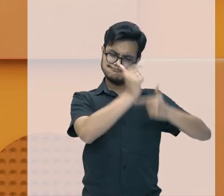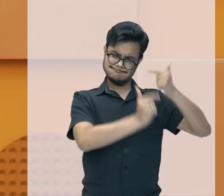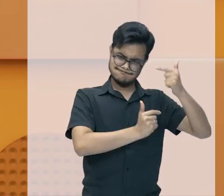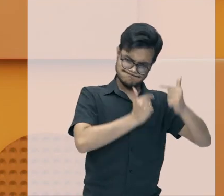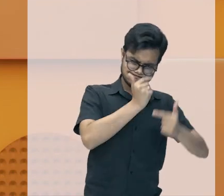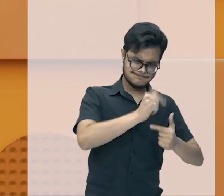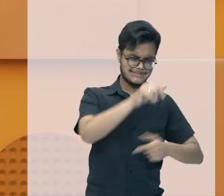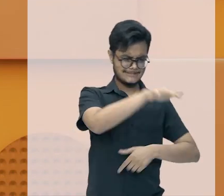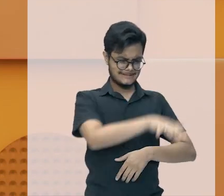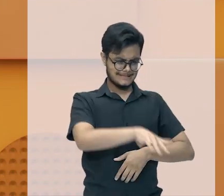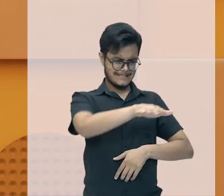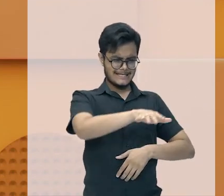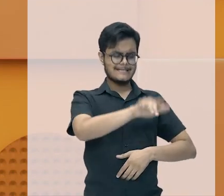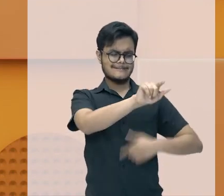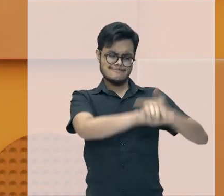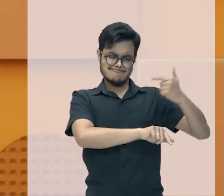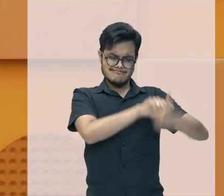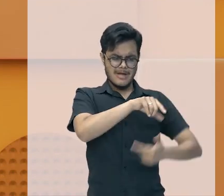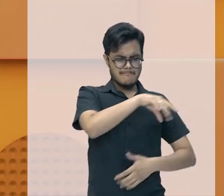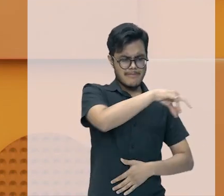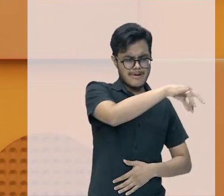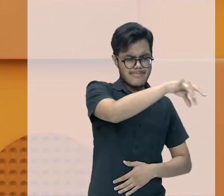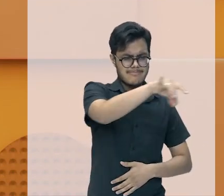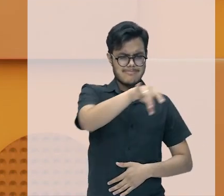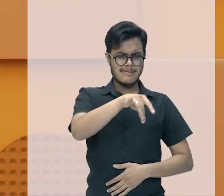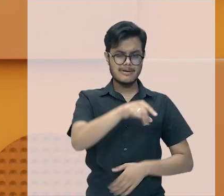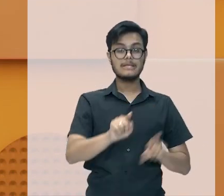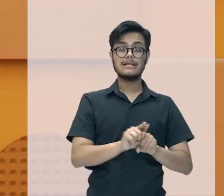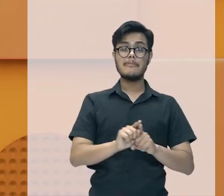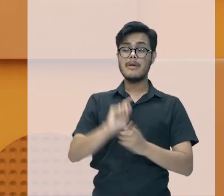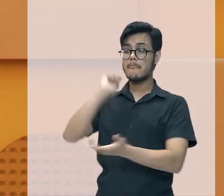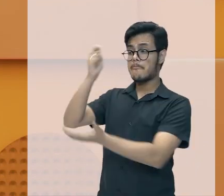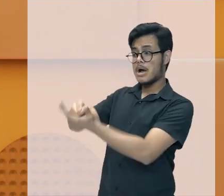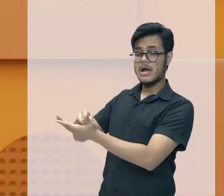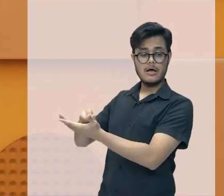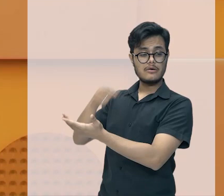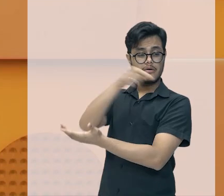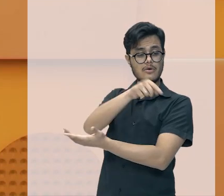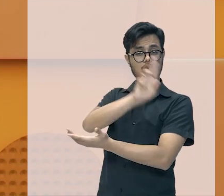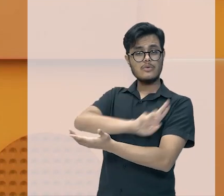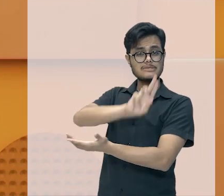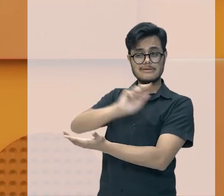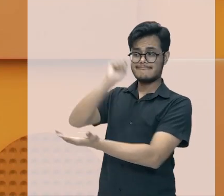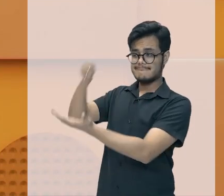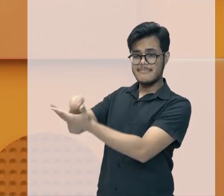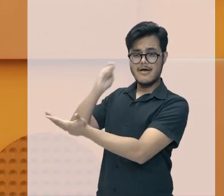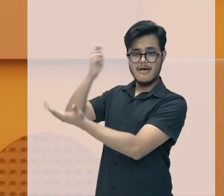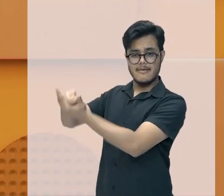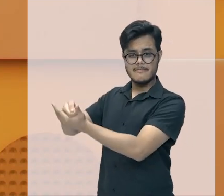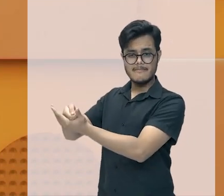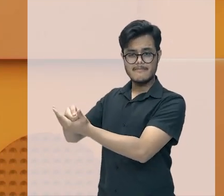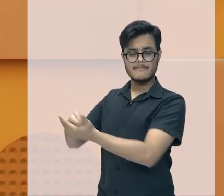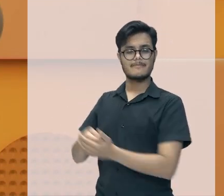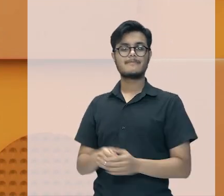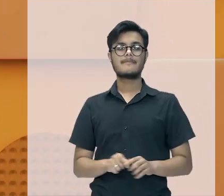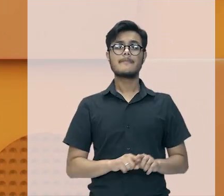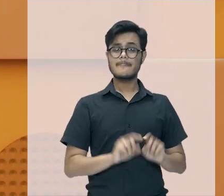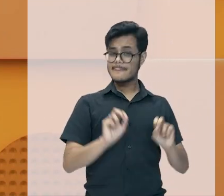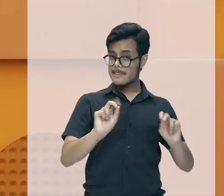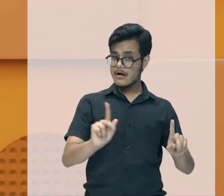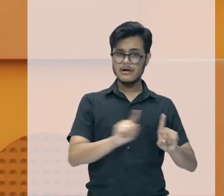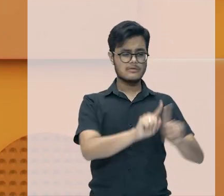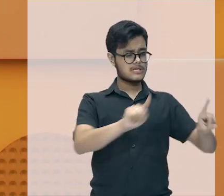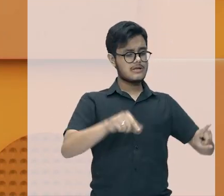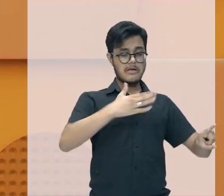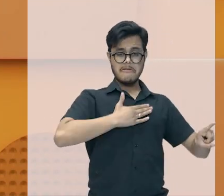trabalhar nesta terra e, inclusive, vou começar a pagar taxas para este dono, que não sou eu. O que que eu tenho? Eu tenho ali um pedaço de terras